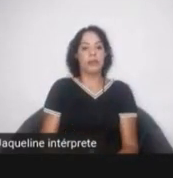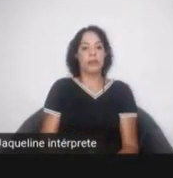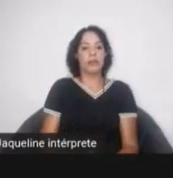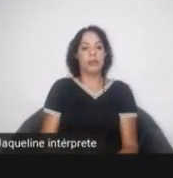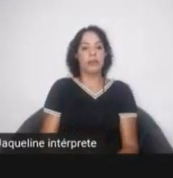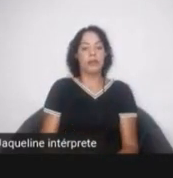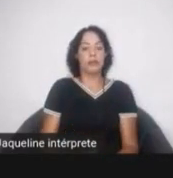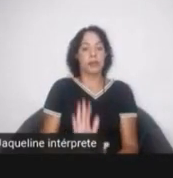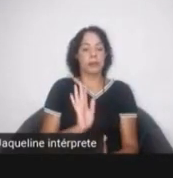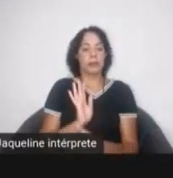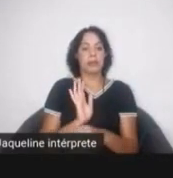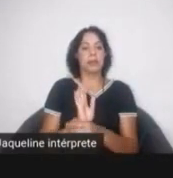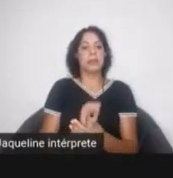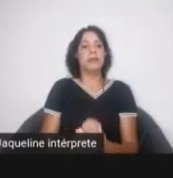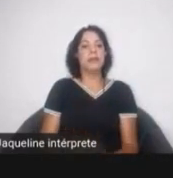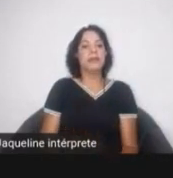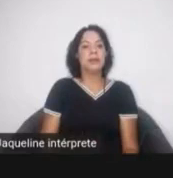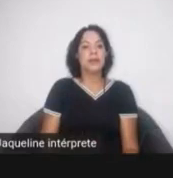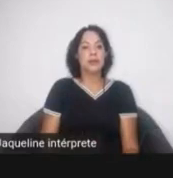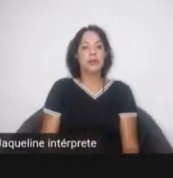Bom.